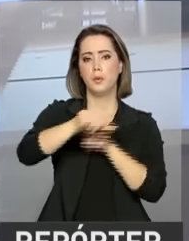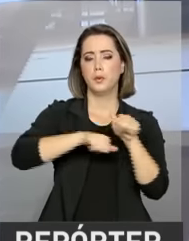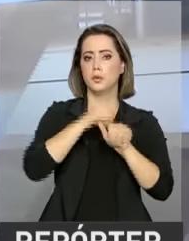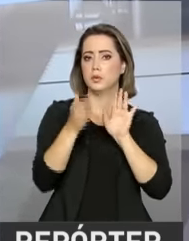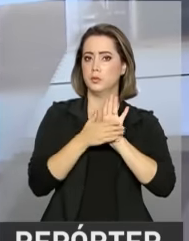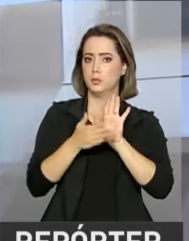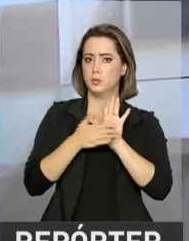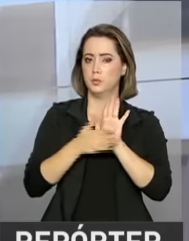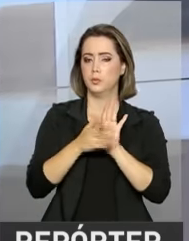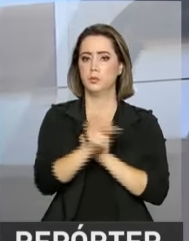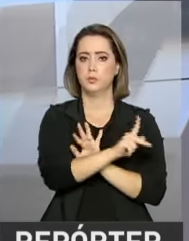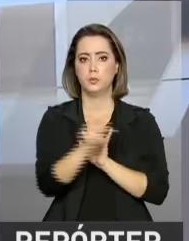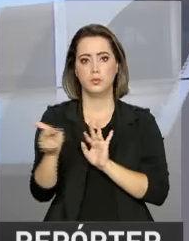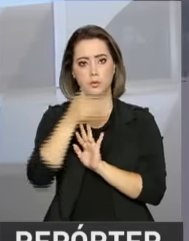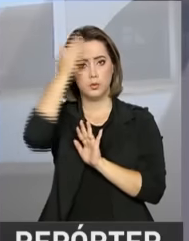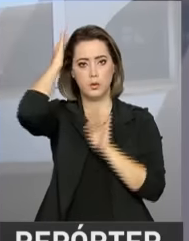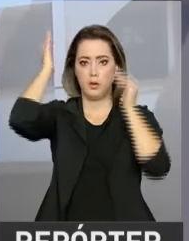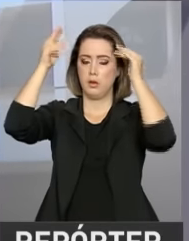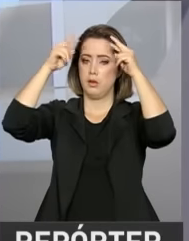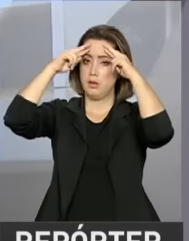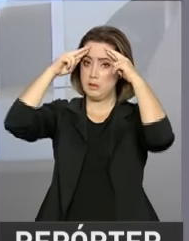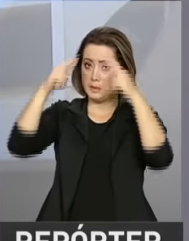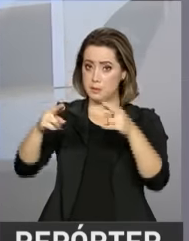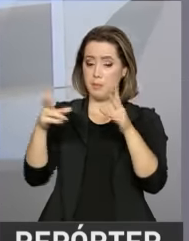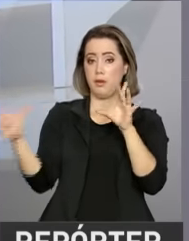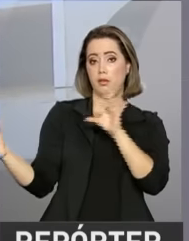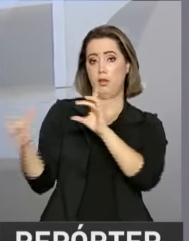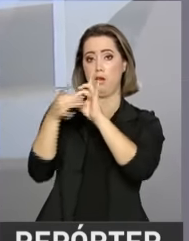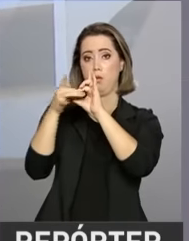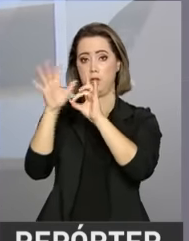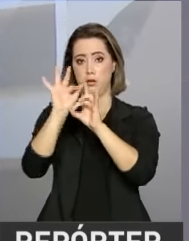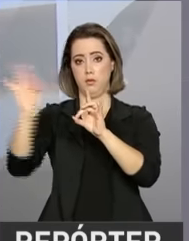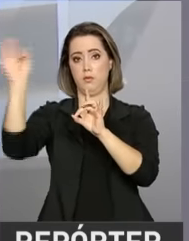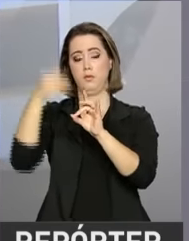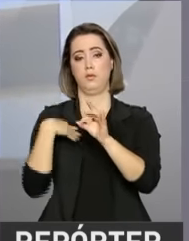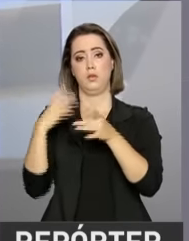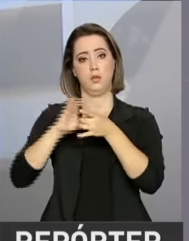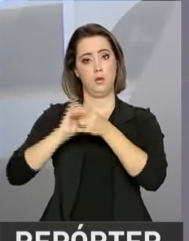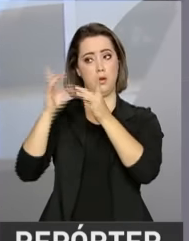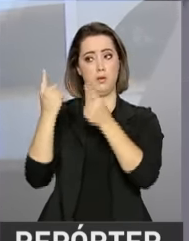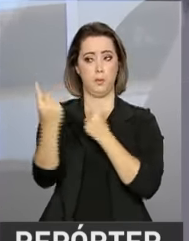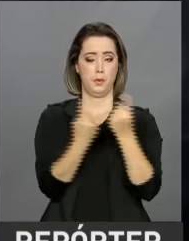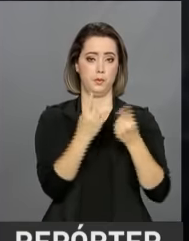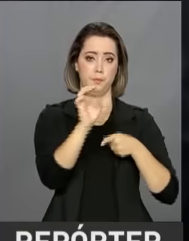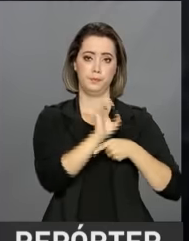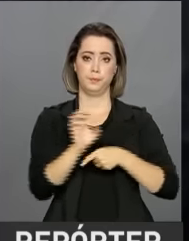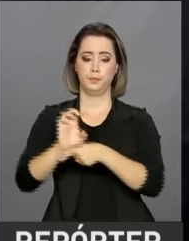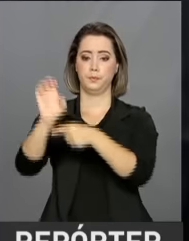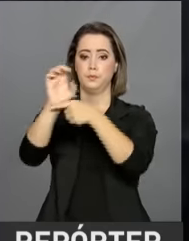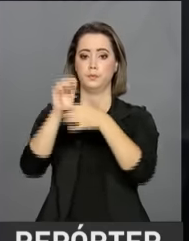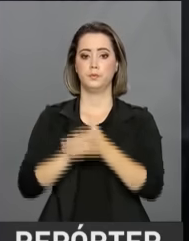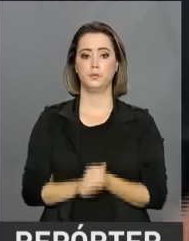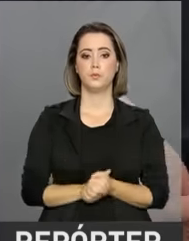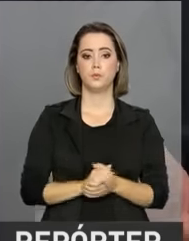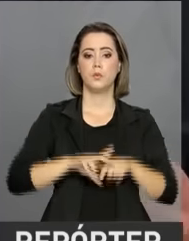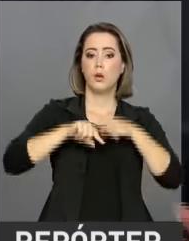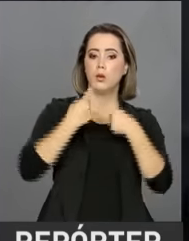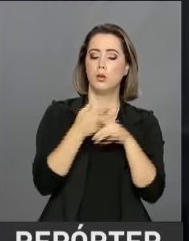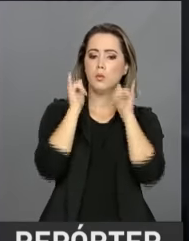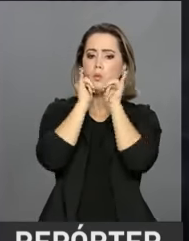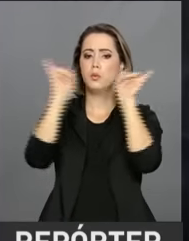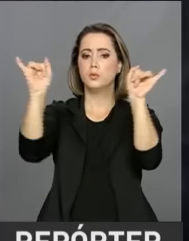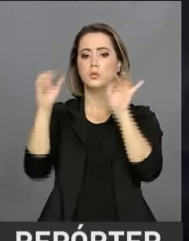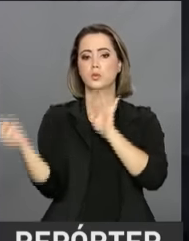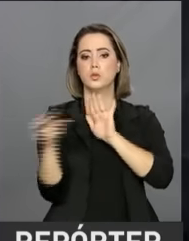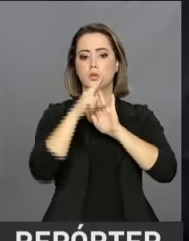pelo presidente respeita o pacto federativo e autonomia dos Estados depois do anúncio de que a